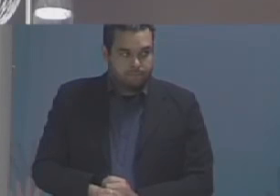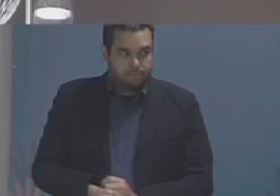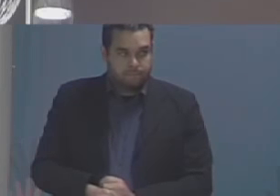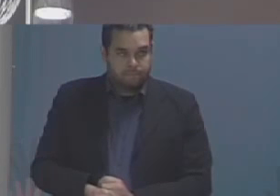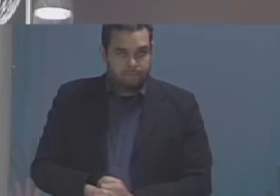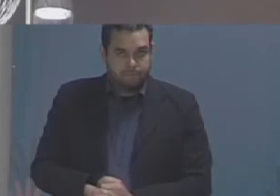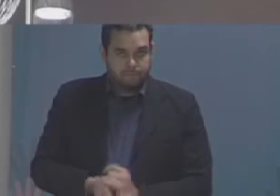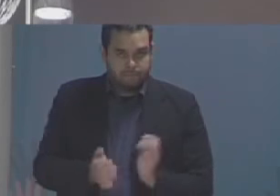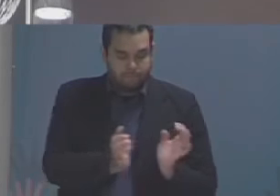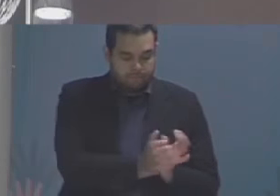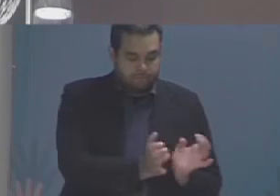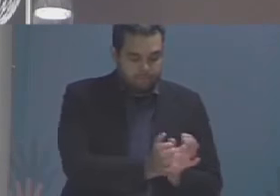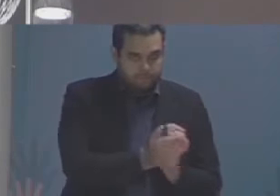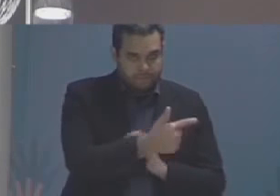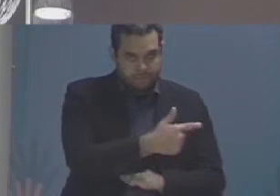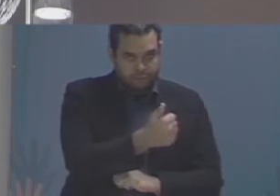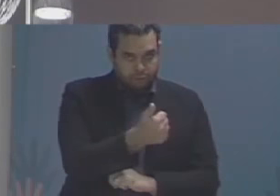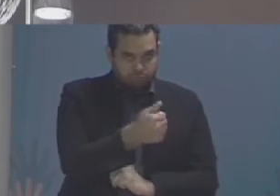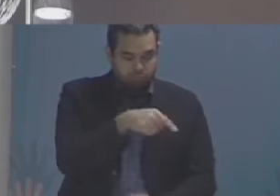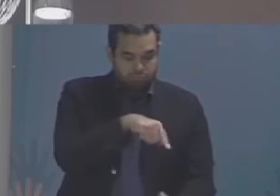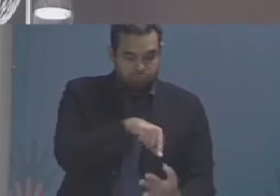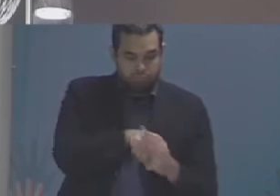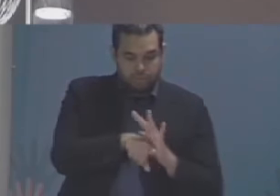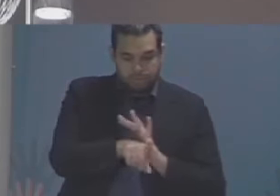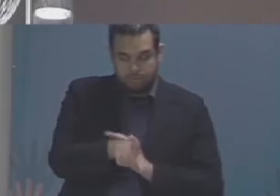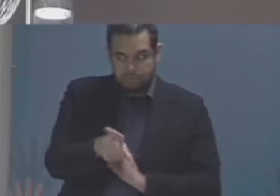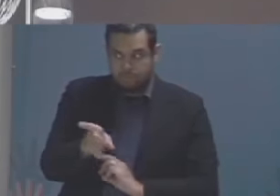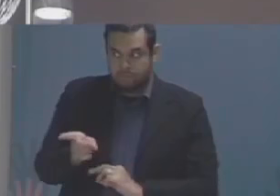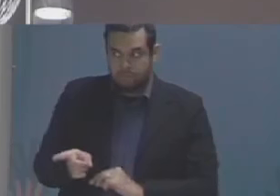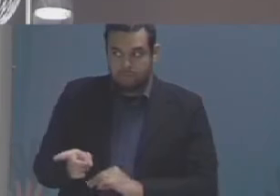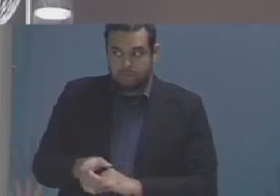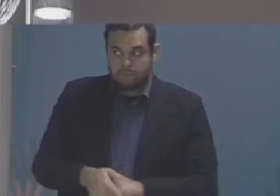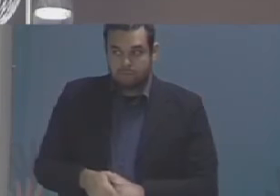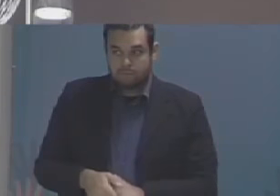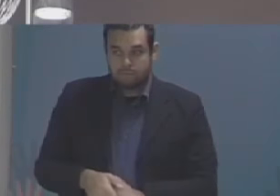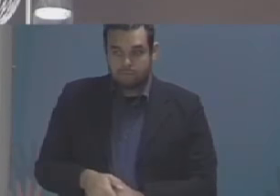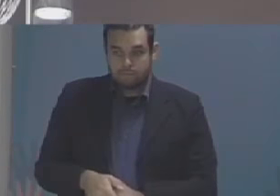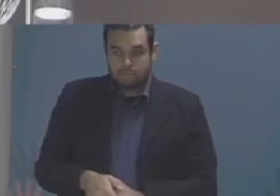Candidato da chapa 21, pergunta para... De novo para mim.